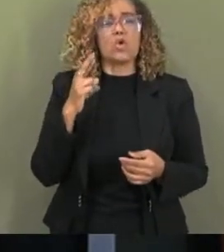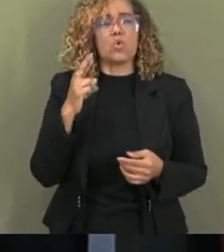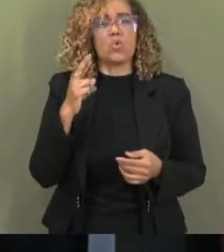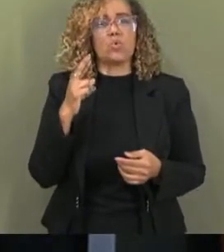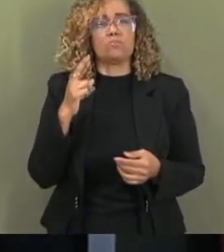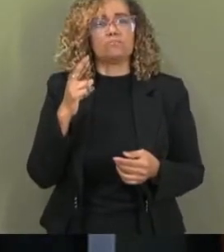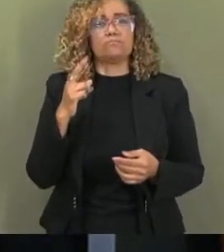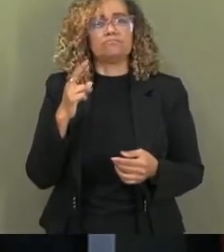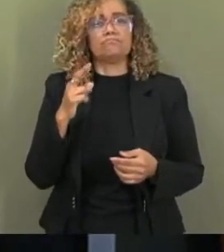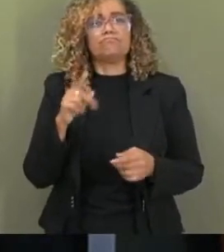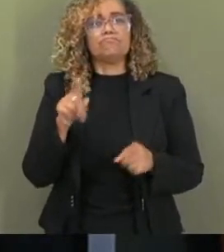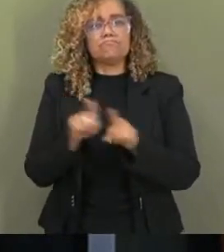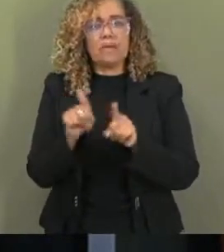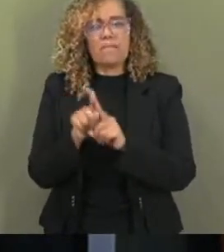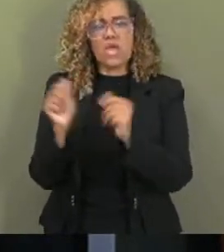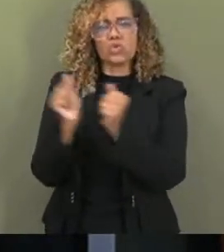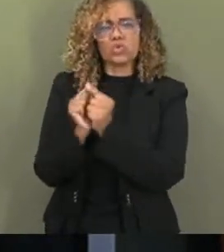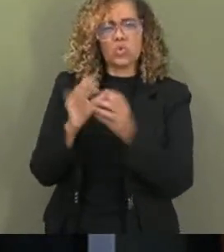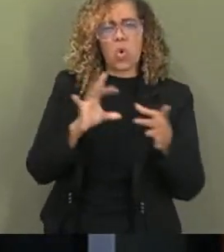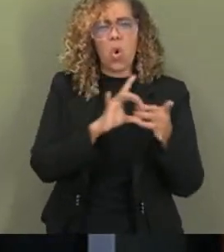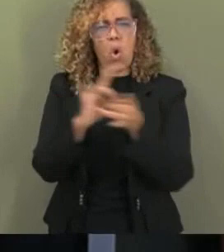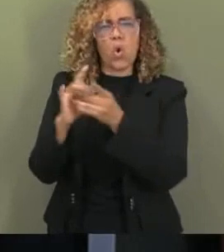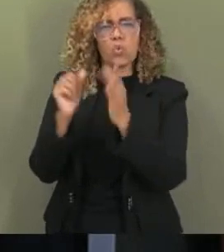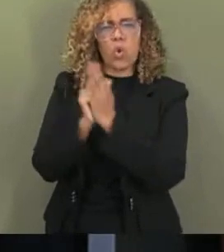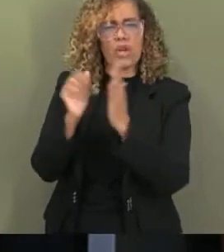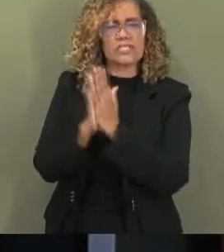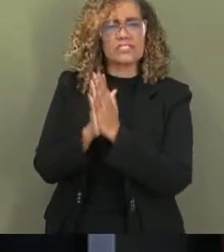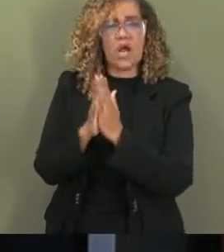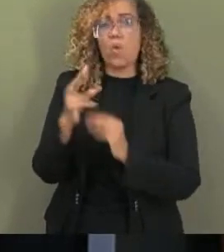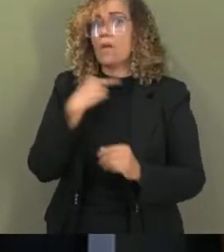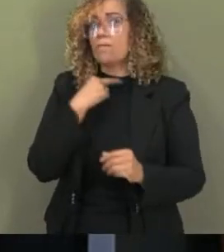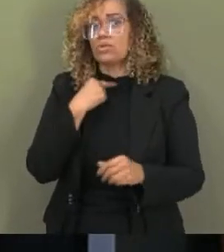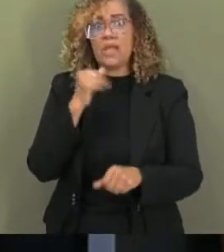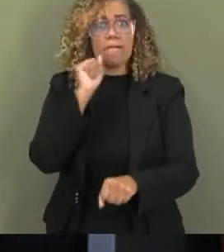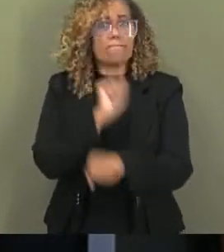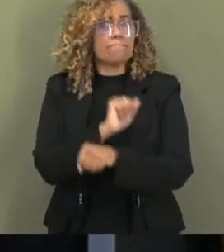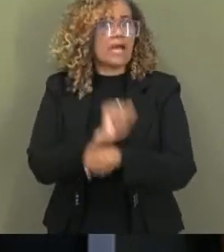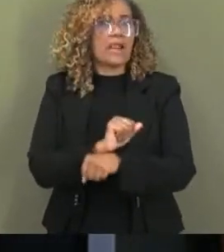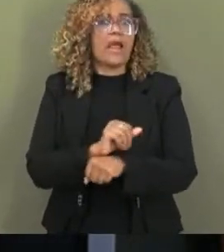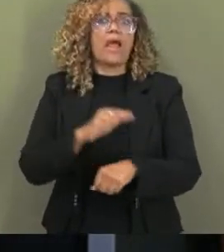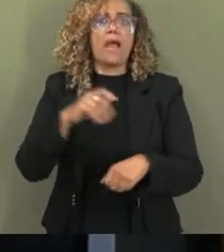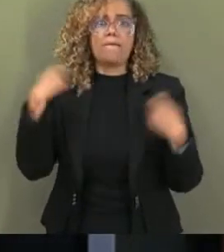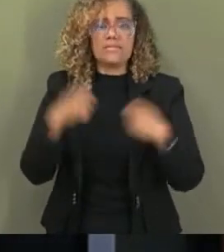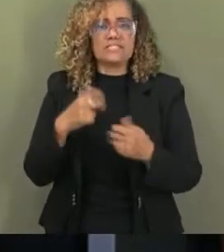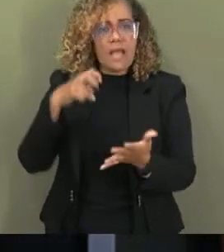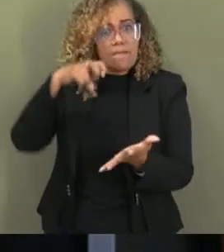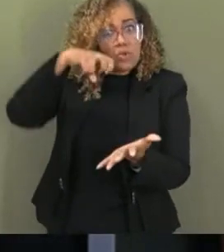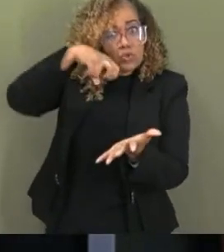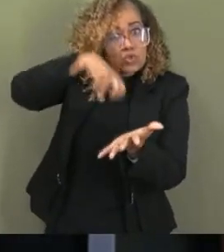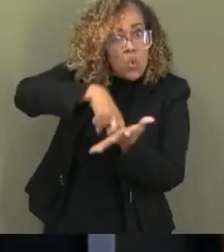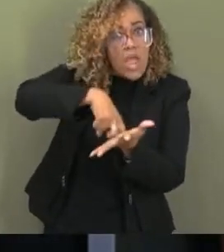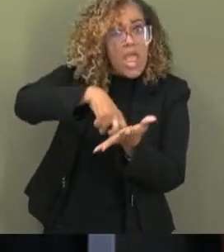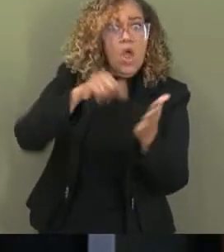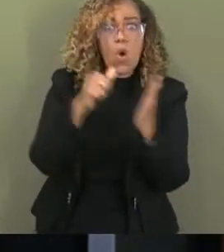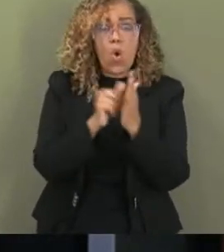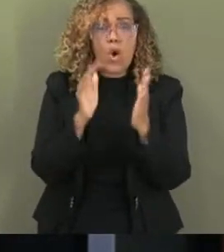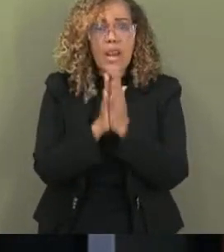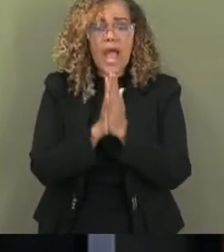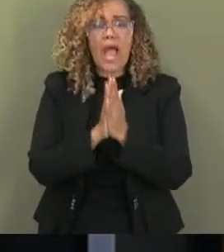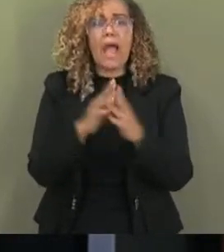a partir da oração dos brasileiros, e não podemos parar mais, é de joelhos, é